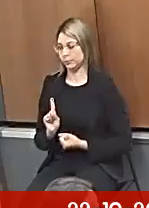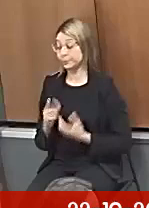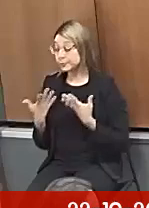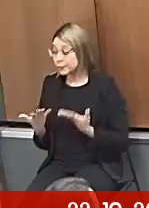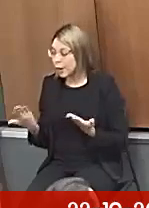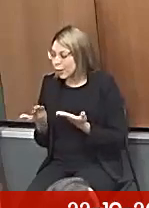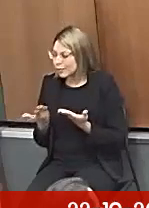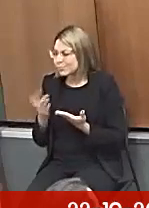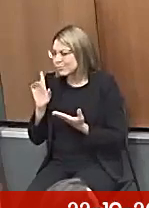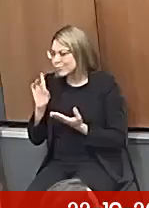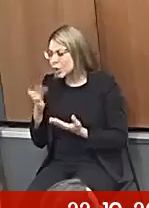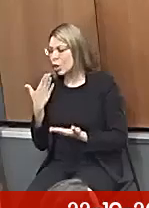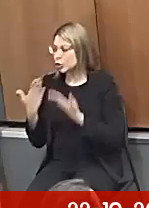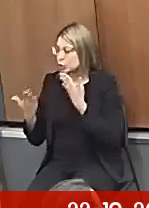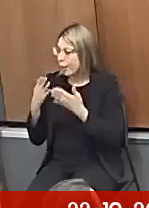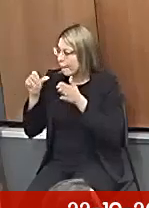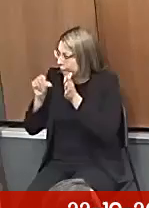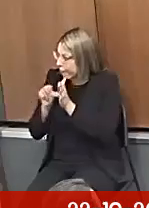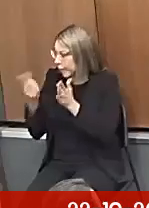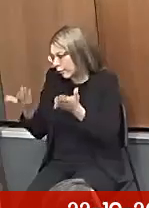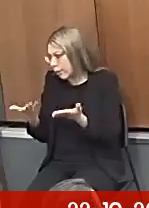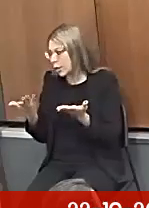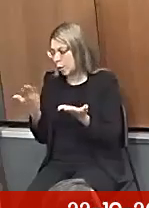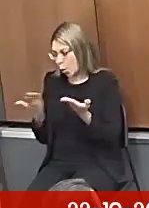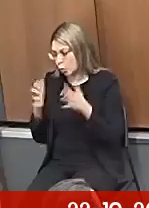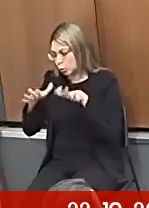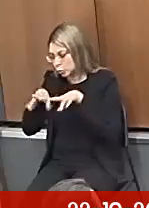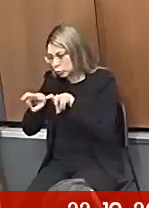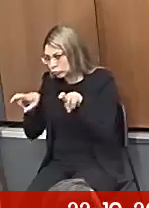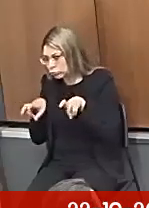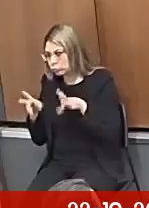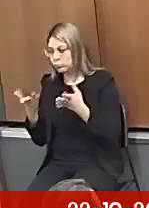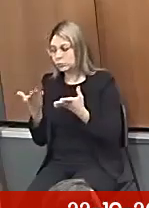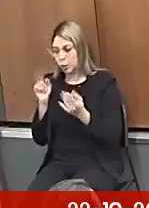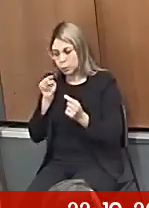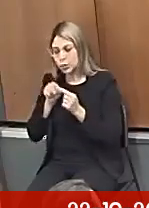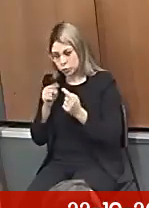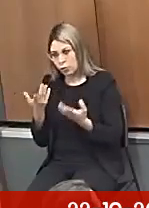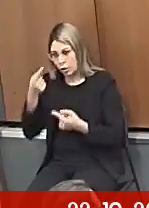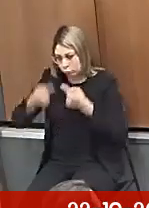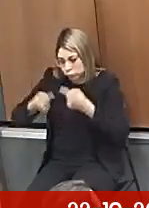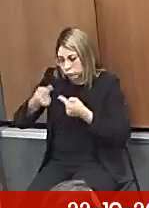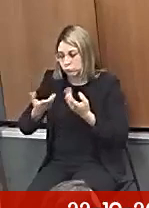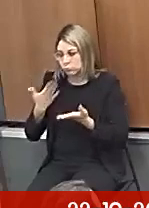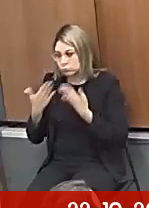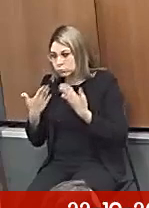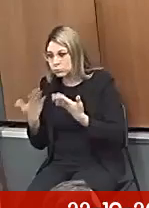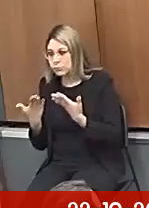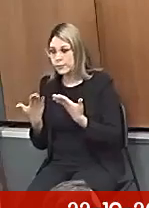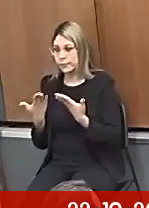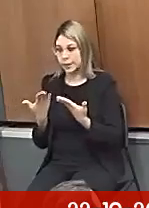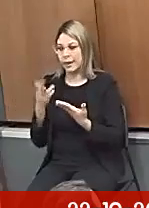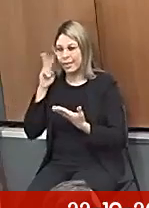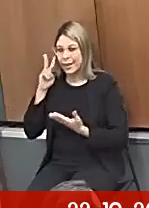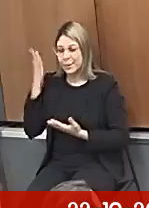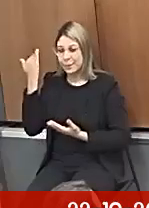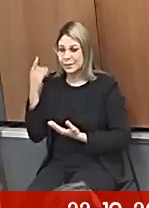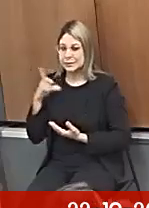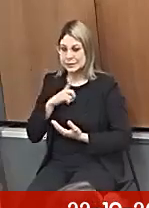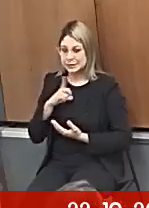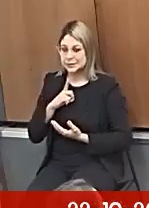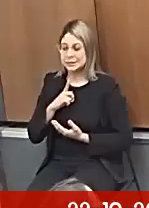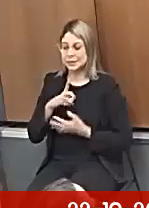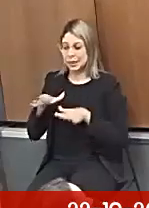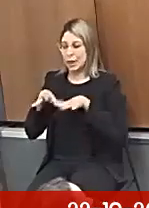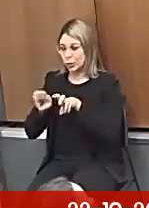Mas hoje é um diálogo, é o nosso primeiro momento, a audiência ela se propõe a isso. Vale lembrar que nós fizemos uma grande audiência e saímos